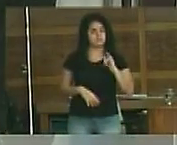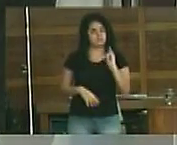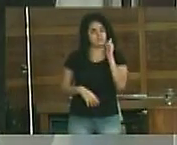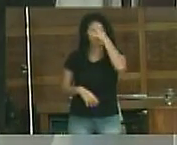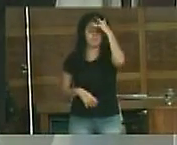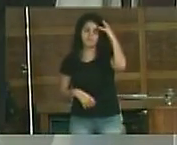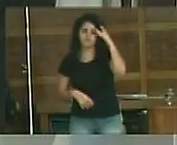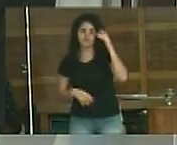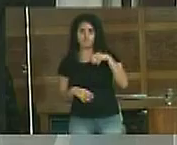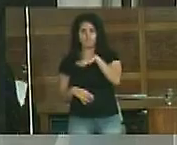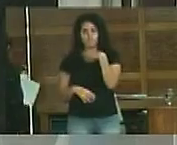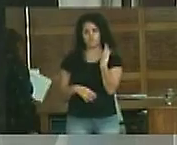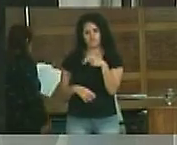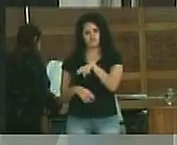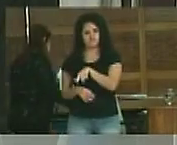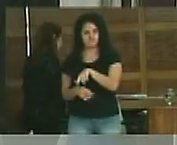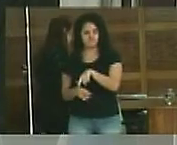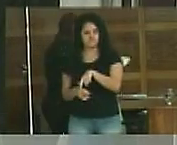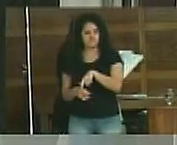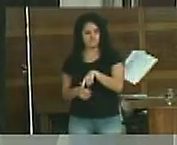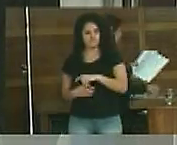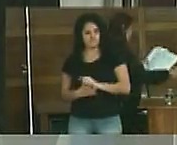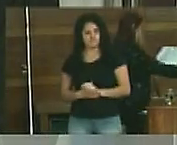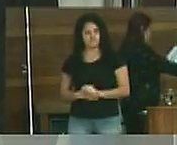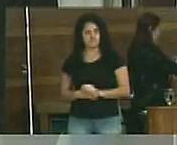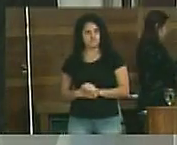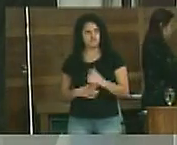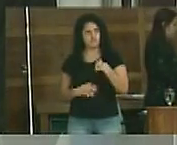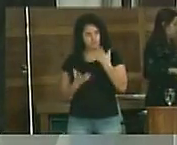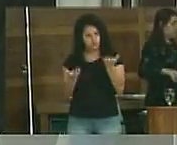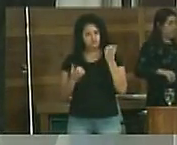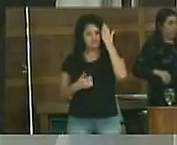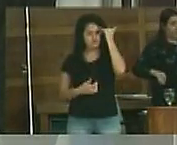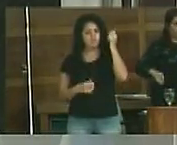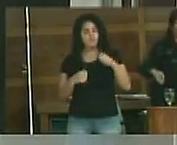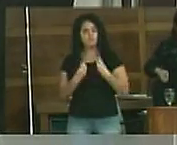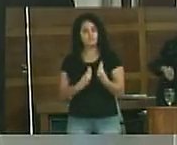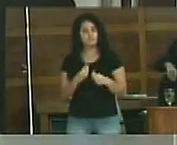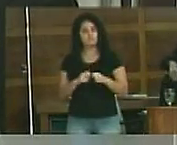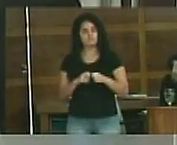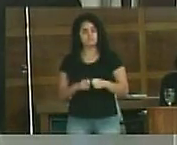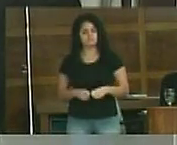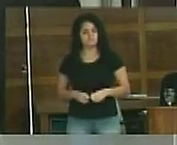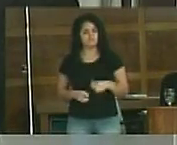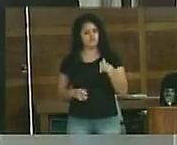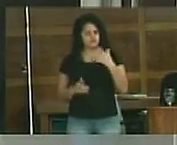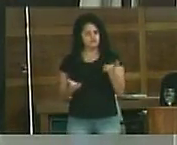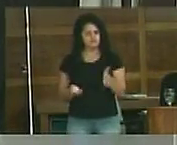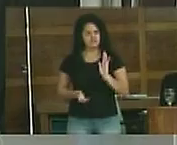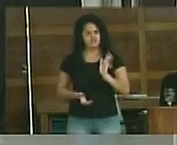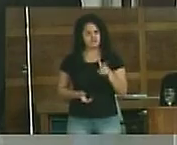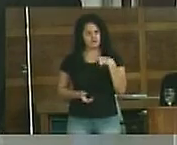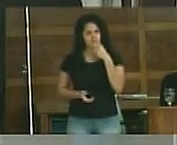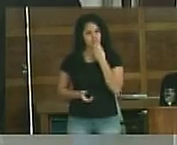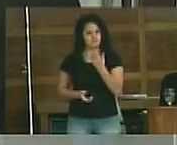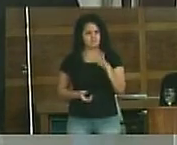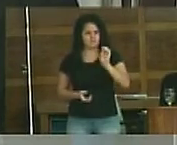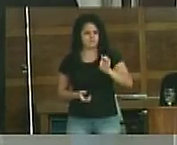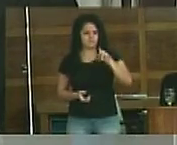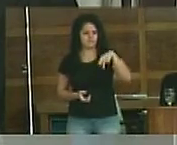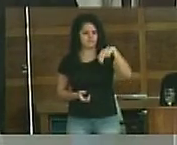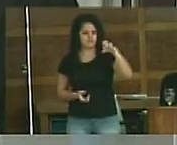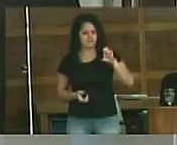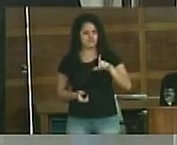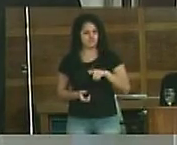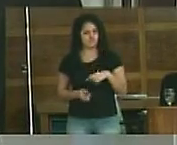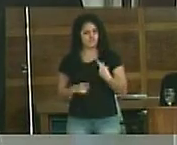pessoa, um coitado, morrer ali? Aí eu quero saber como é que vai ficar. Eu já pedi o pessoal da Enel, os cabos estão no chão, né,